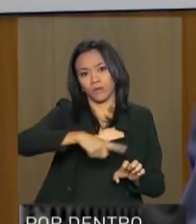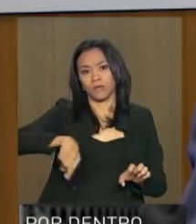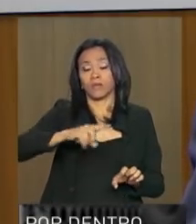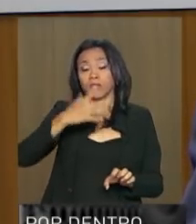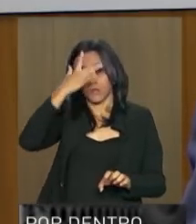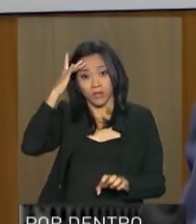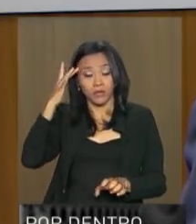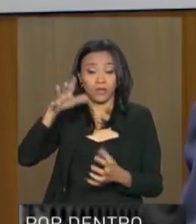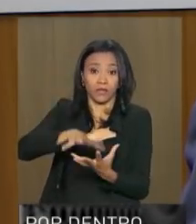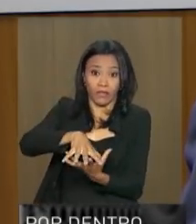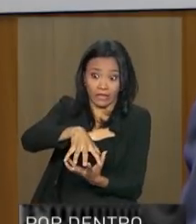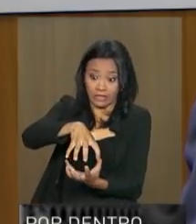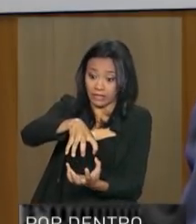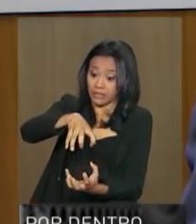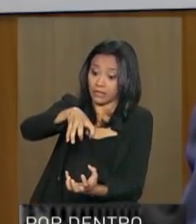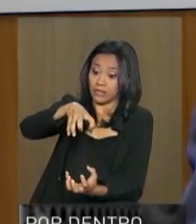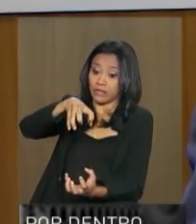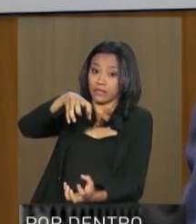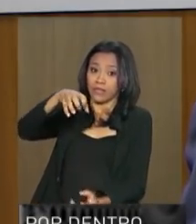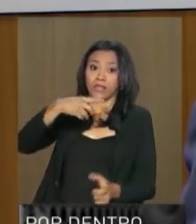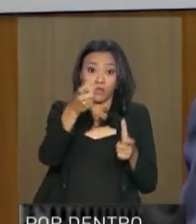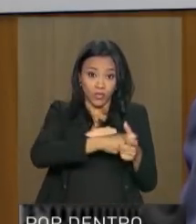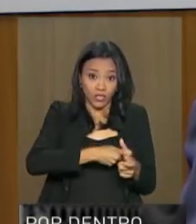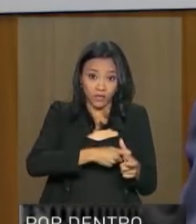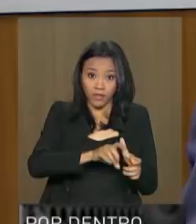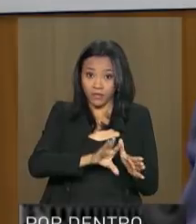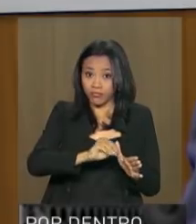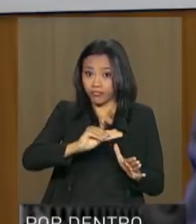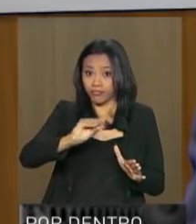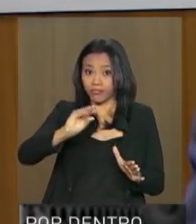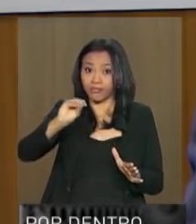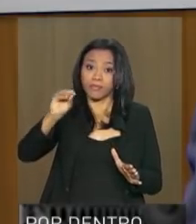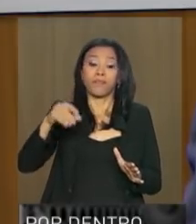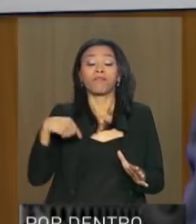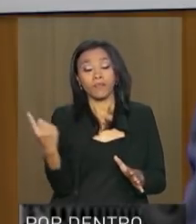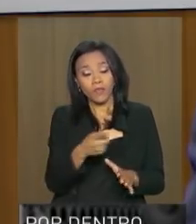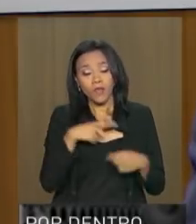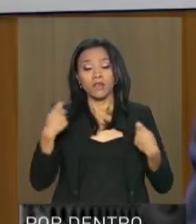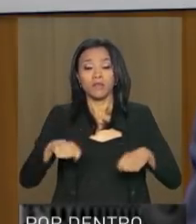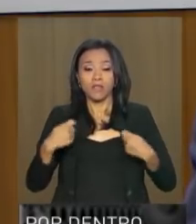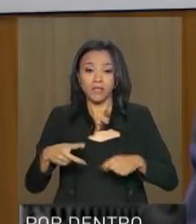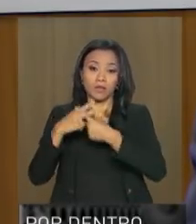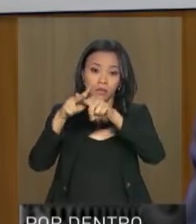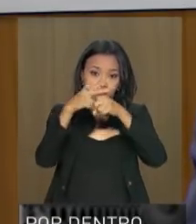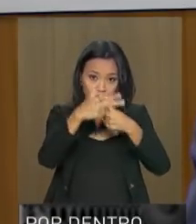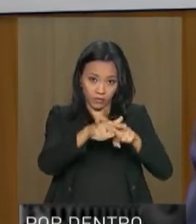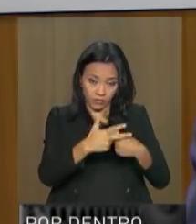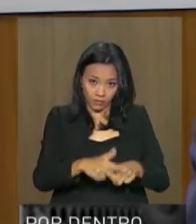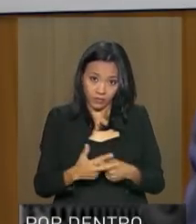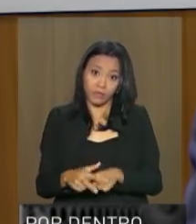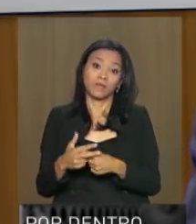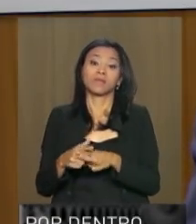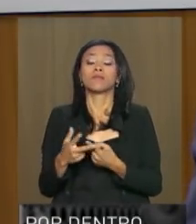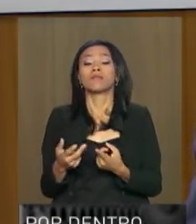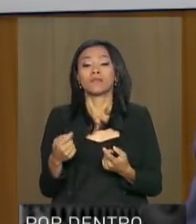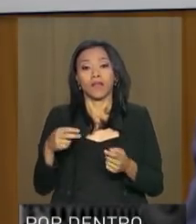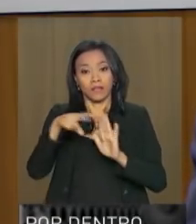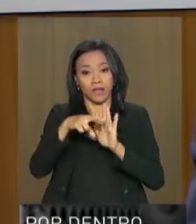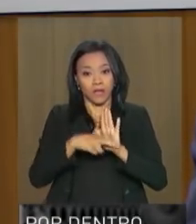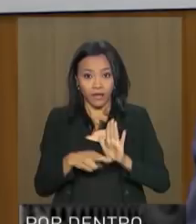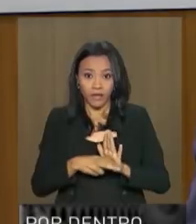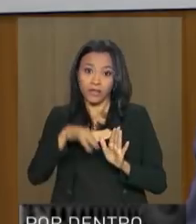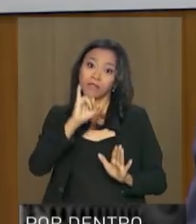déficit cresça num ritmo cada vez mais rápido. Então a gente tem que fazer uma reforma da Previdência de modo preventivo para impedir